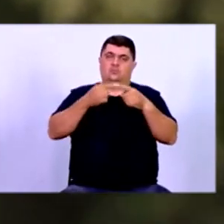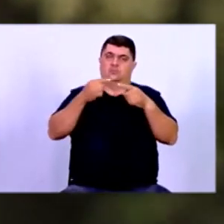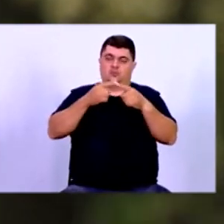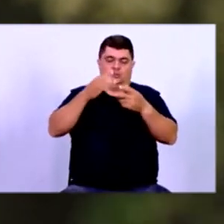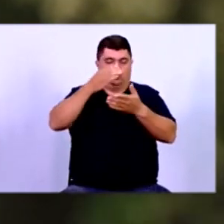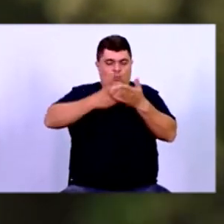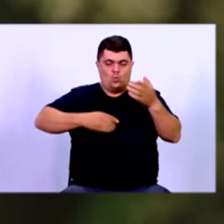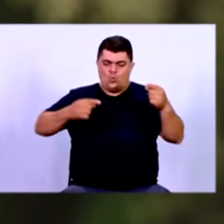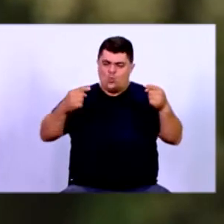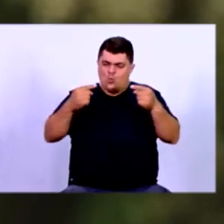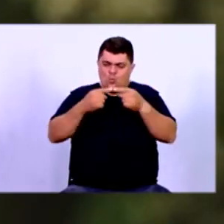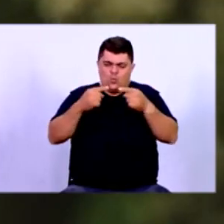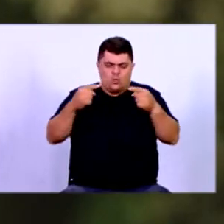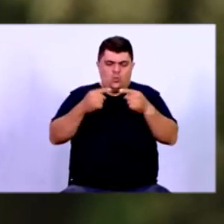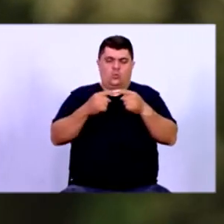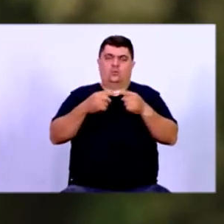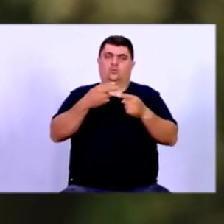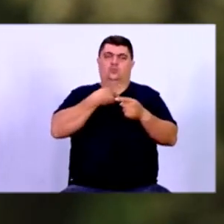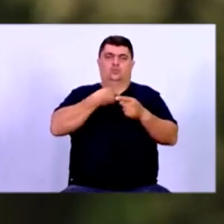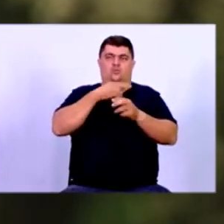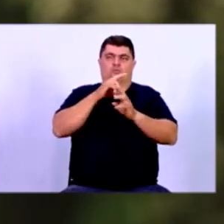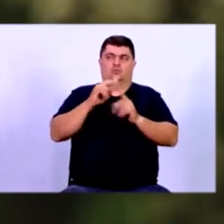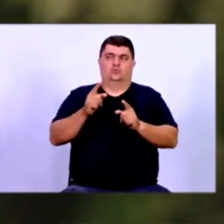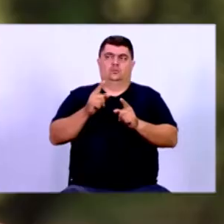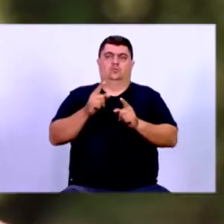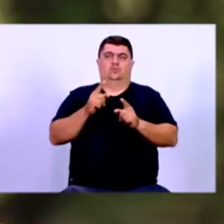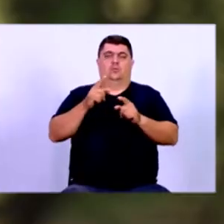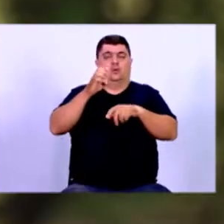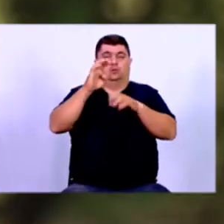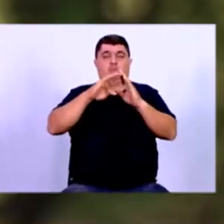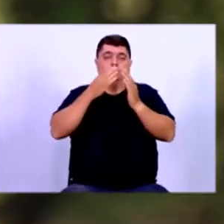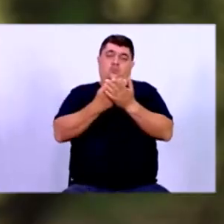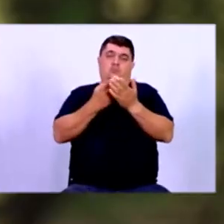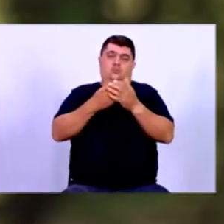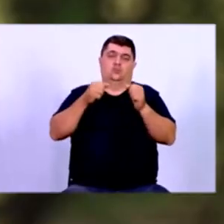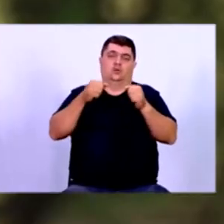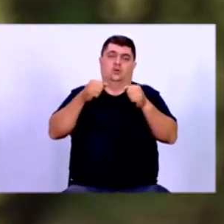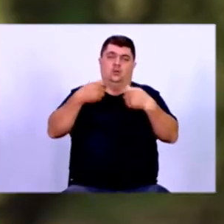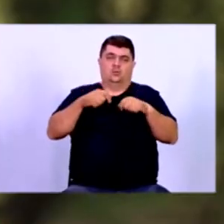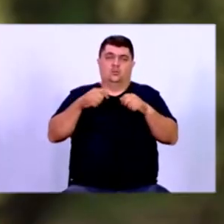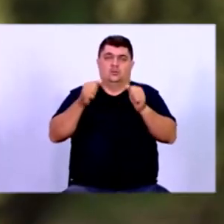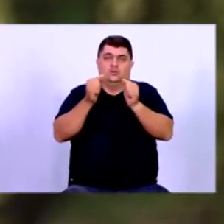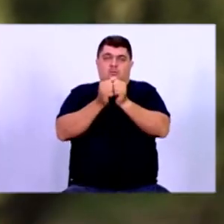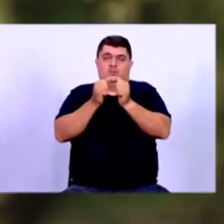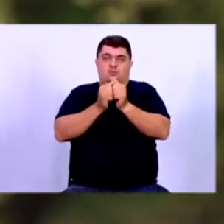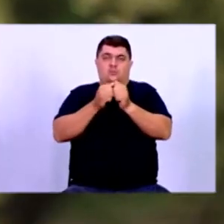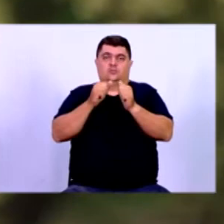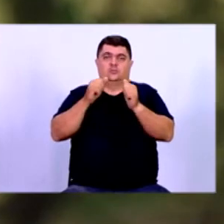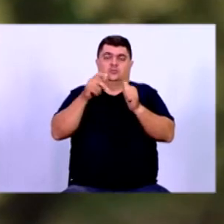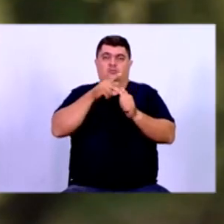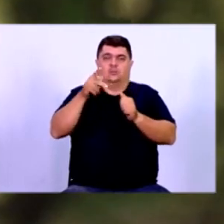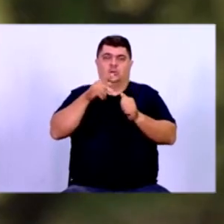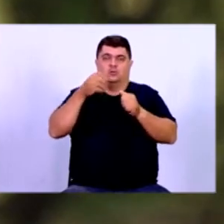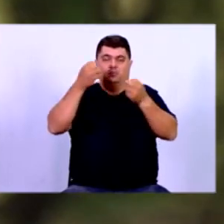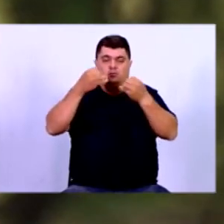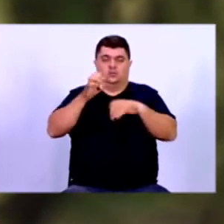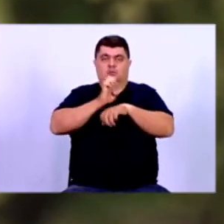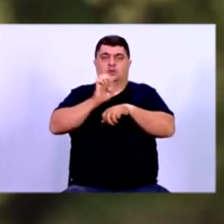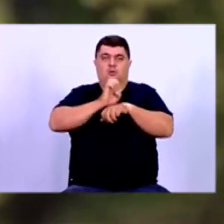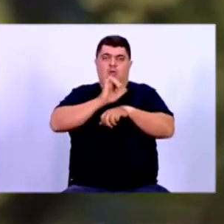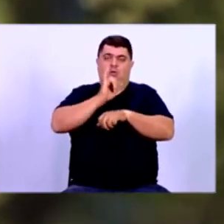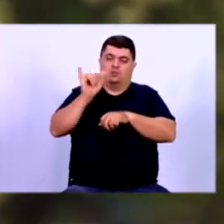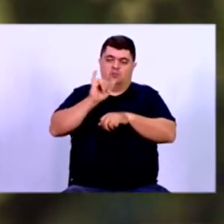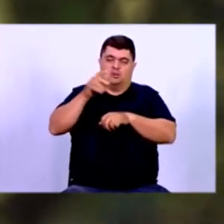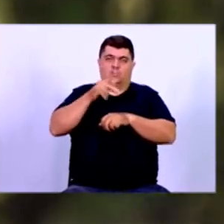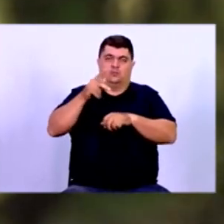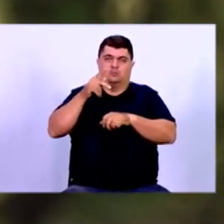com o horário dele de escolar, né? O estagiário ele deve comunicar ao professor todas as suas necessidades e dificuldades